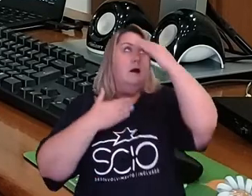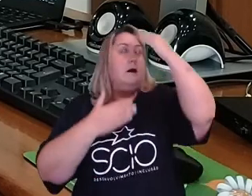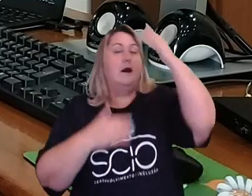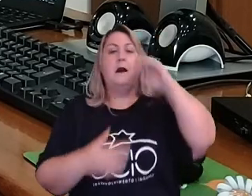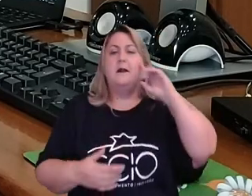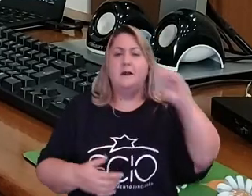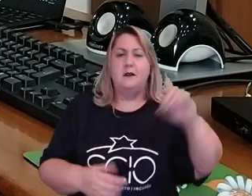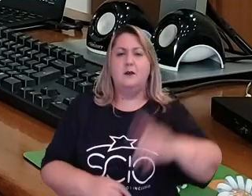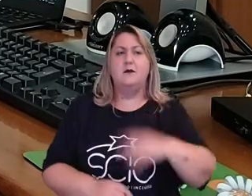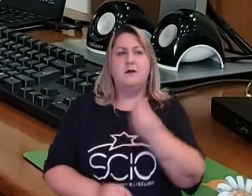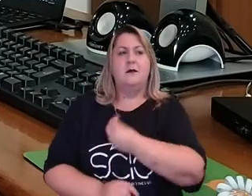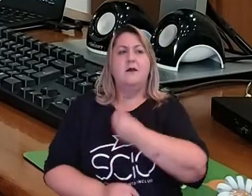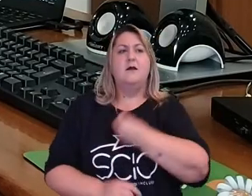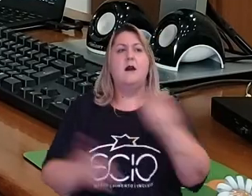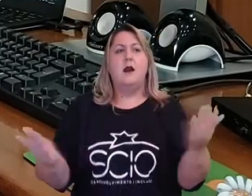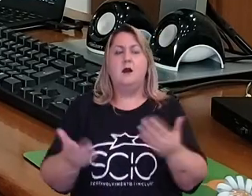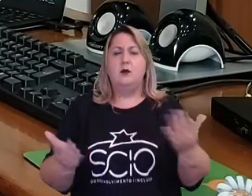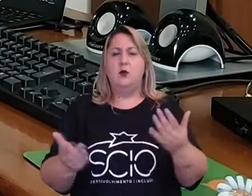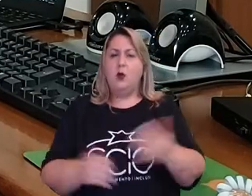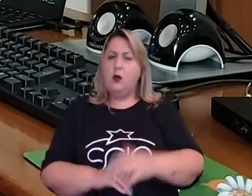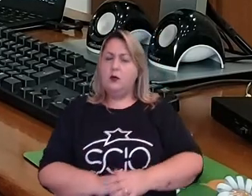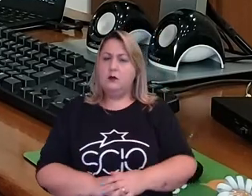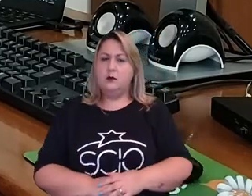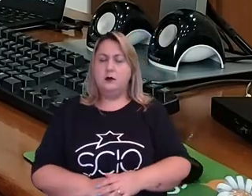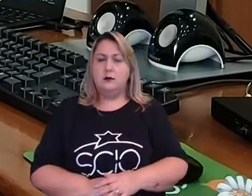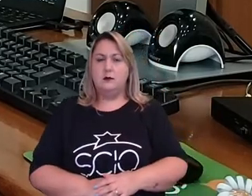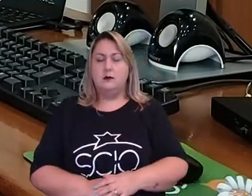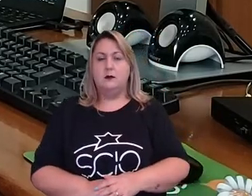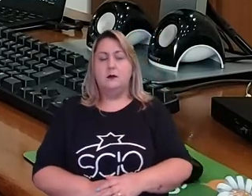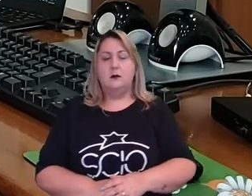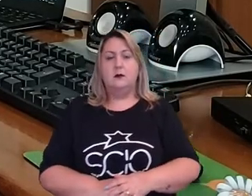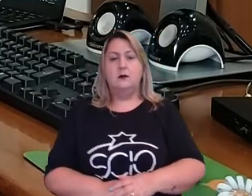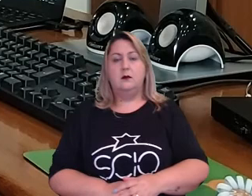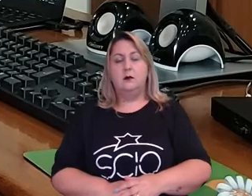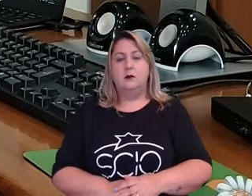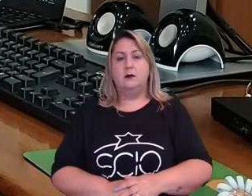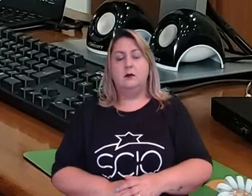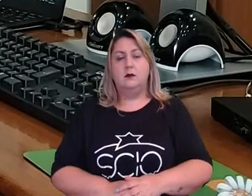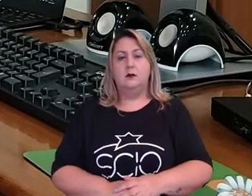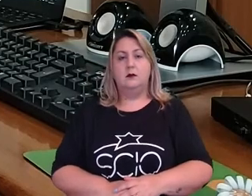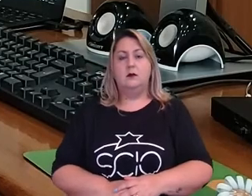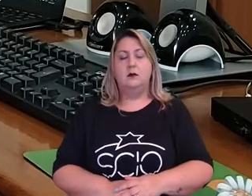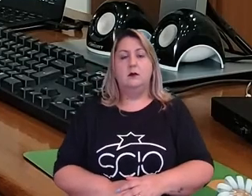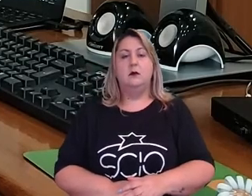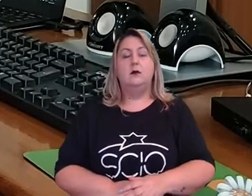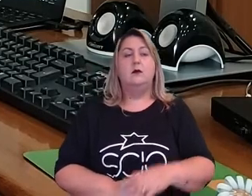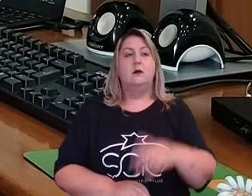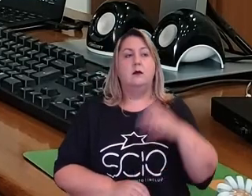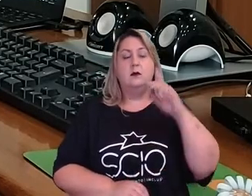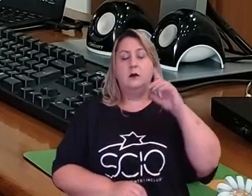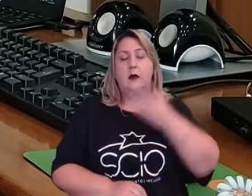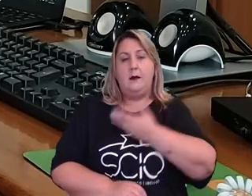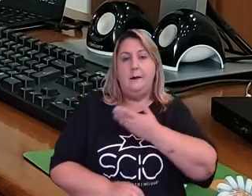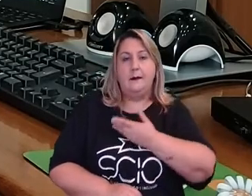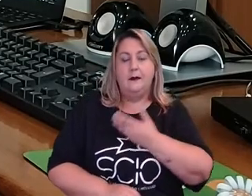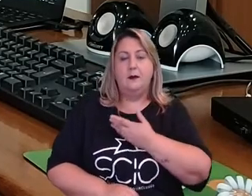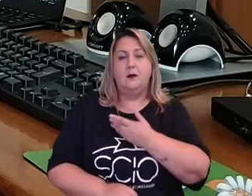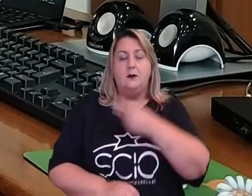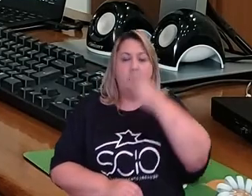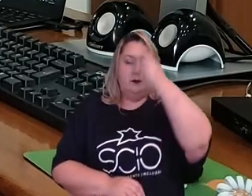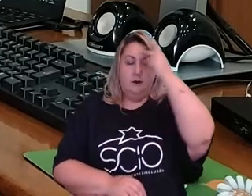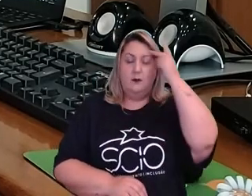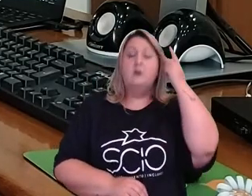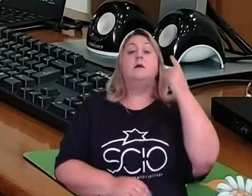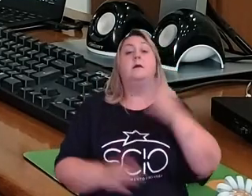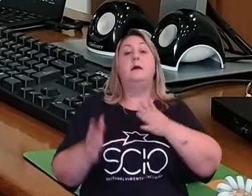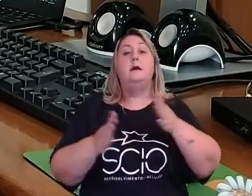isso que a gente está vivendo, né? Está aqui, né? Perdeu entes queridos, perdeu amigos, perdeu. Então isso é muito